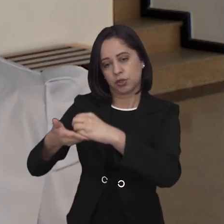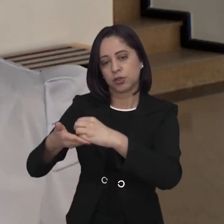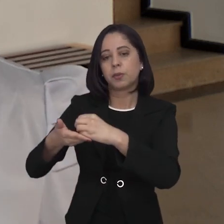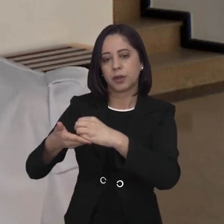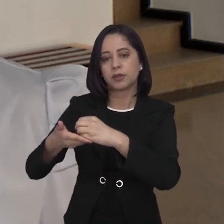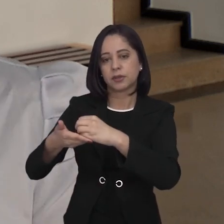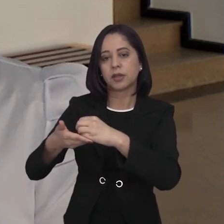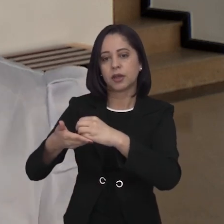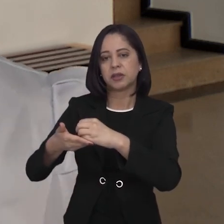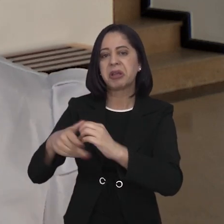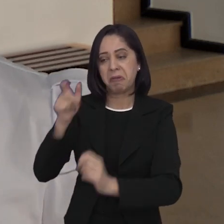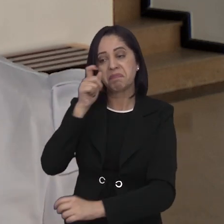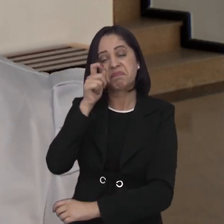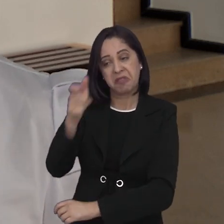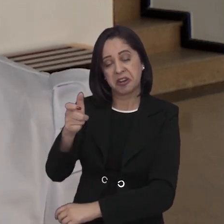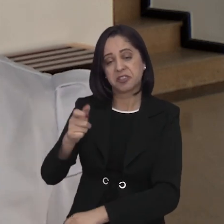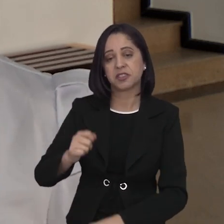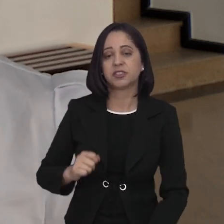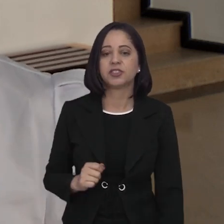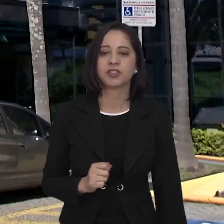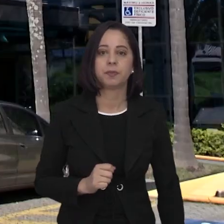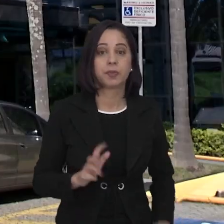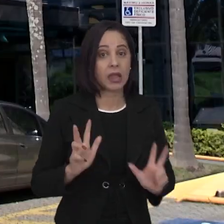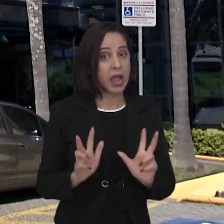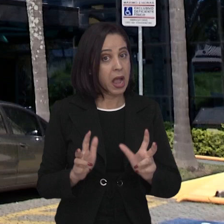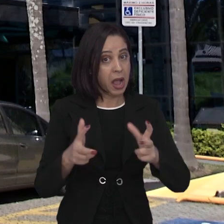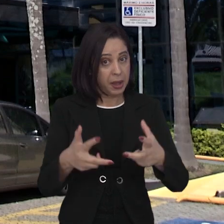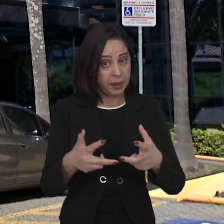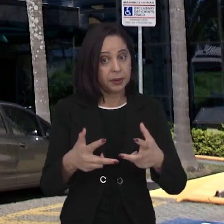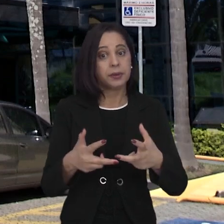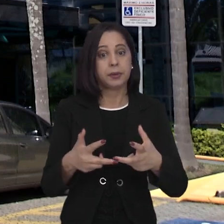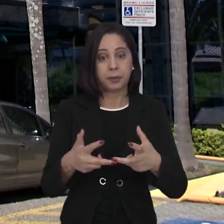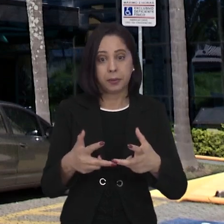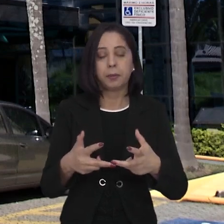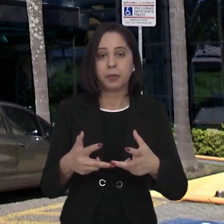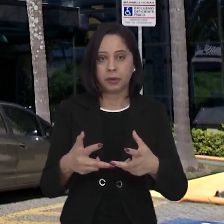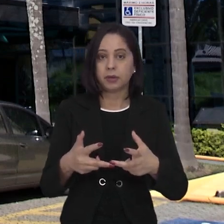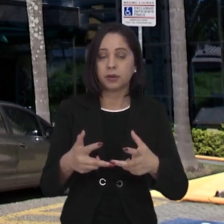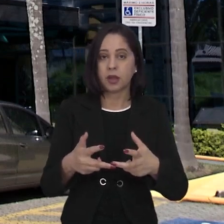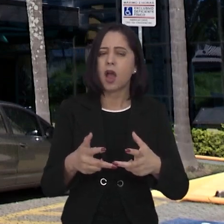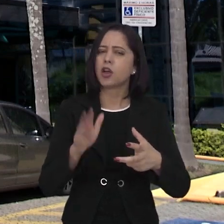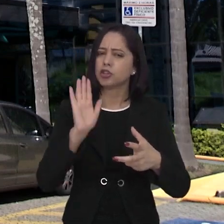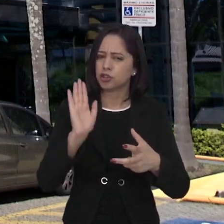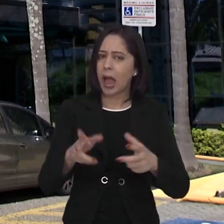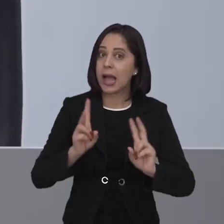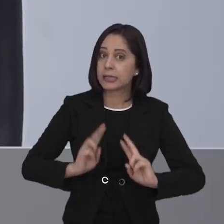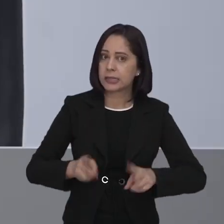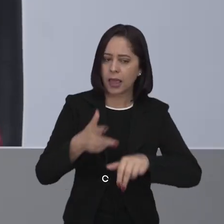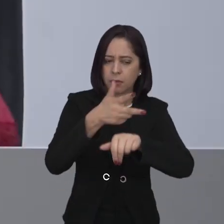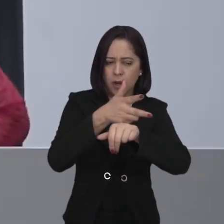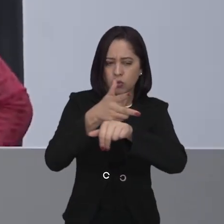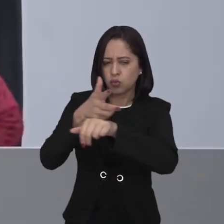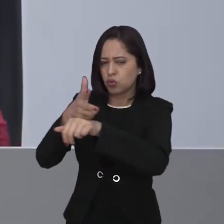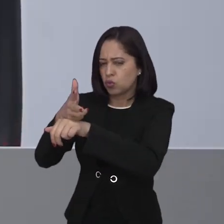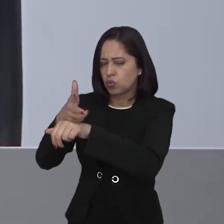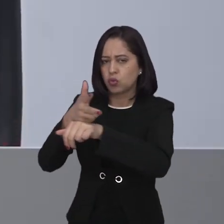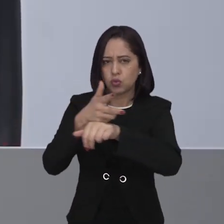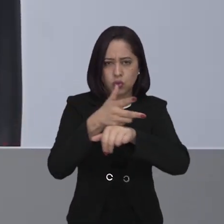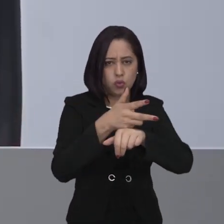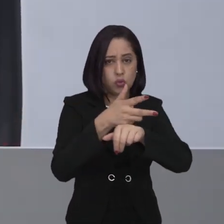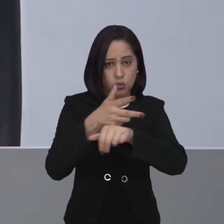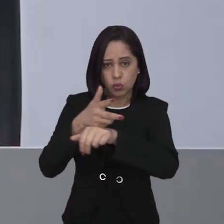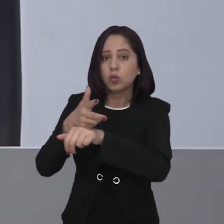vários trechos dessa lei de uma forma muito interessante. A Câmara de São José, antes mesmo da sanção, já havia iniciado